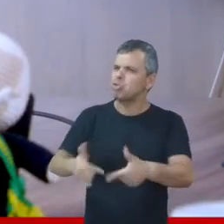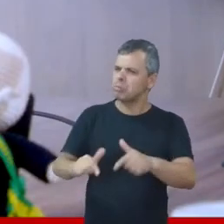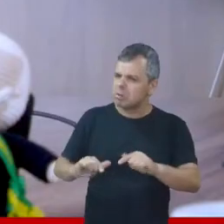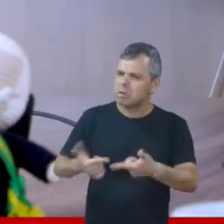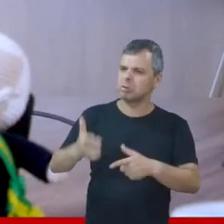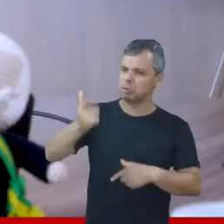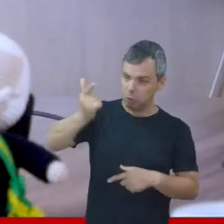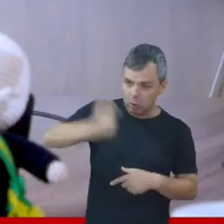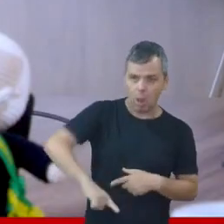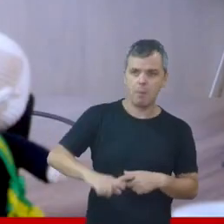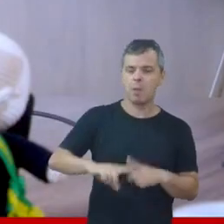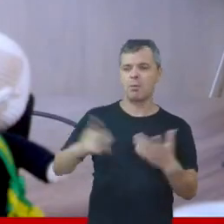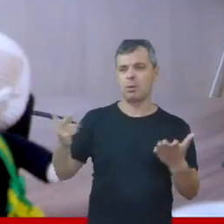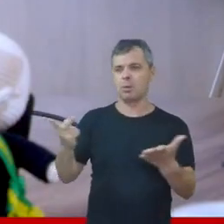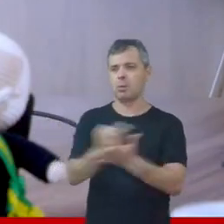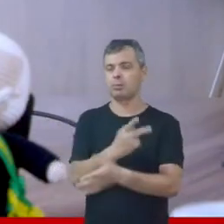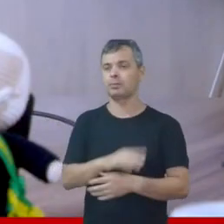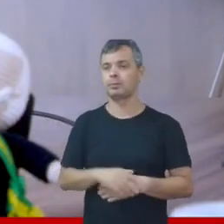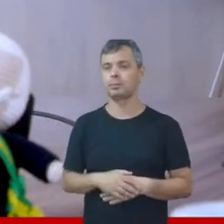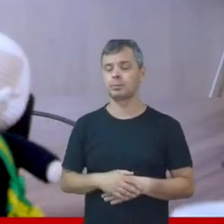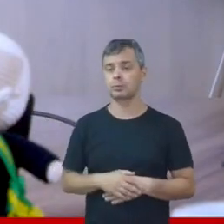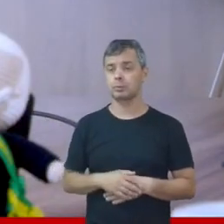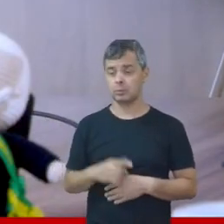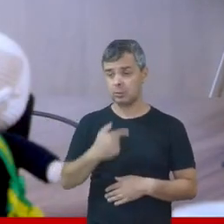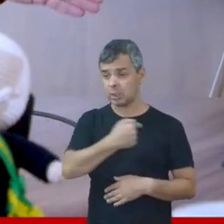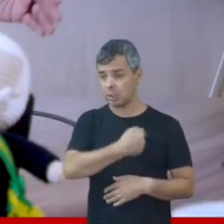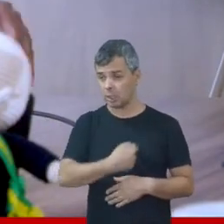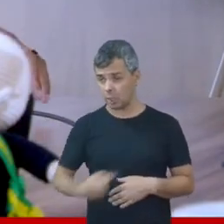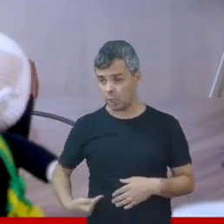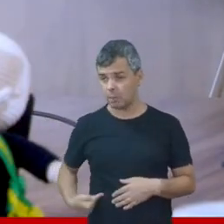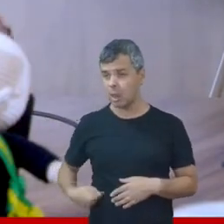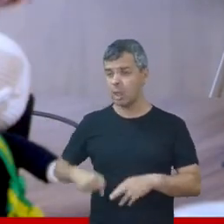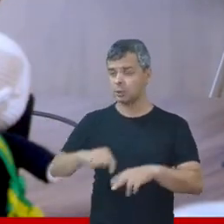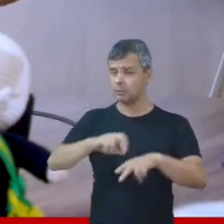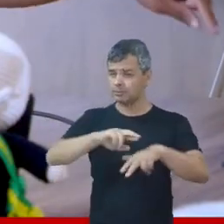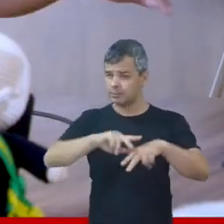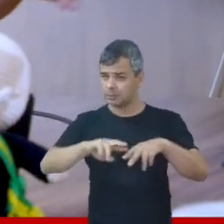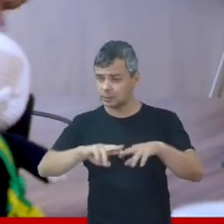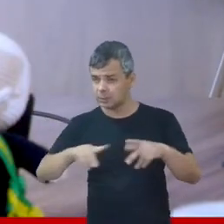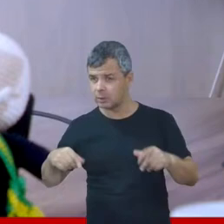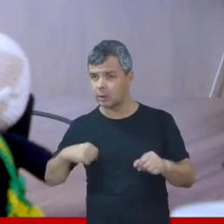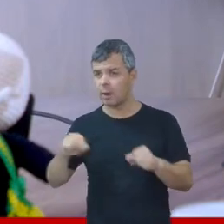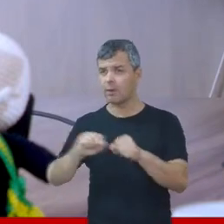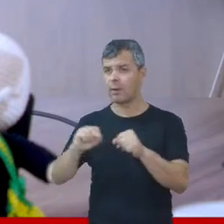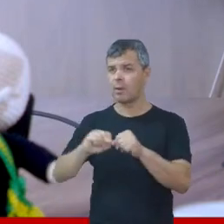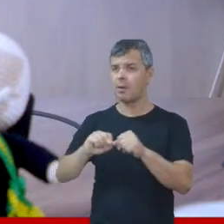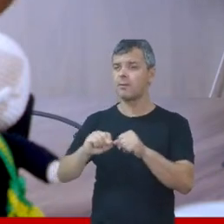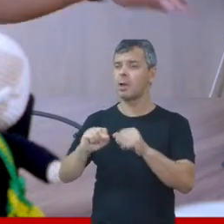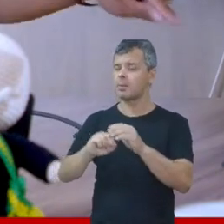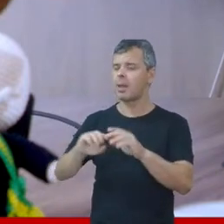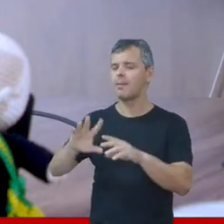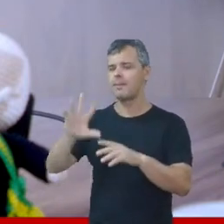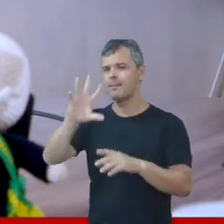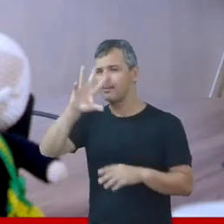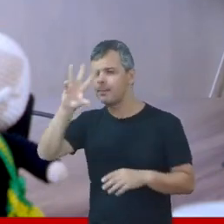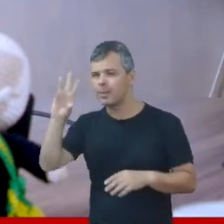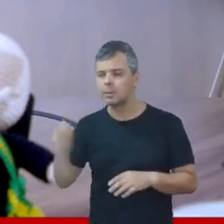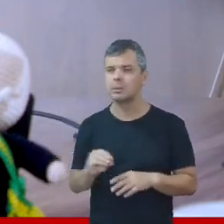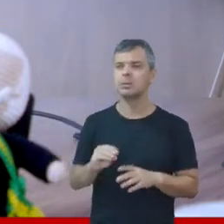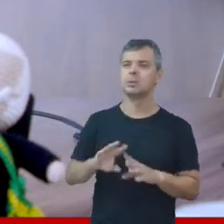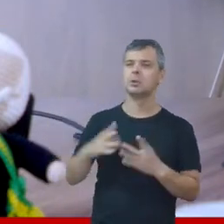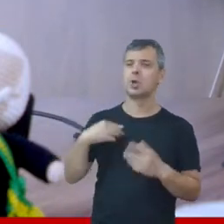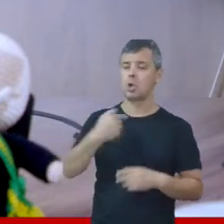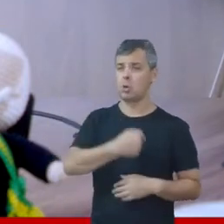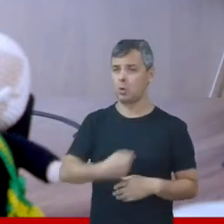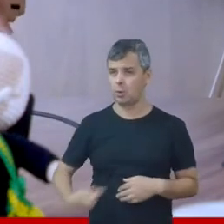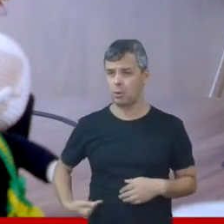se nada tivesse acontecido. Então, é o governo pela diversidade, é o governo que faz para as matrizes africanas, é o